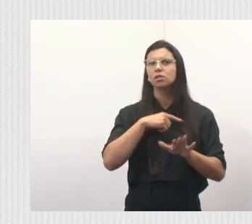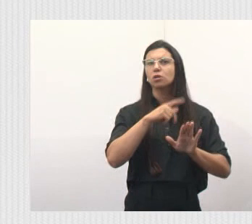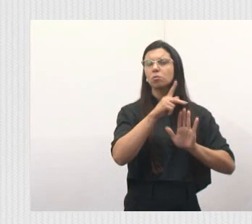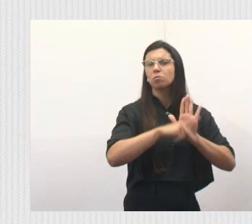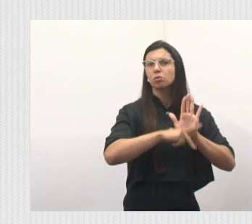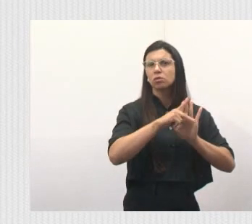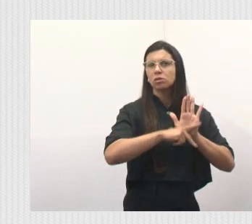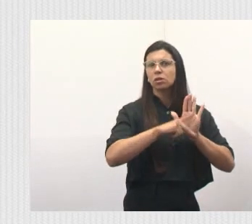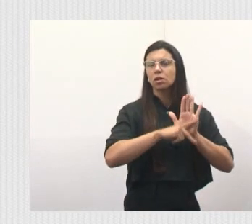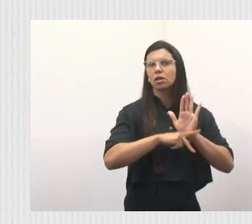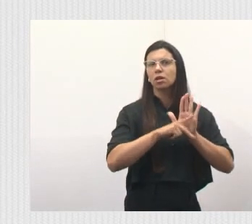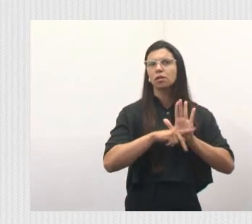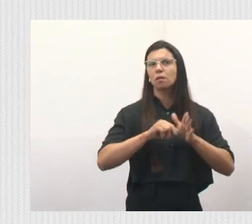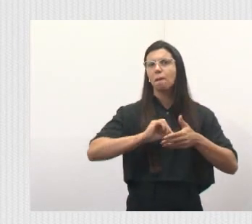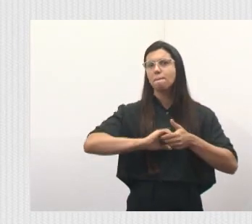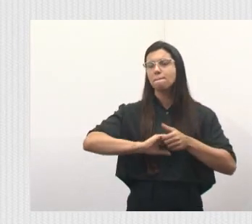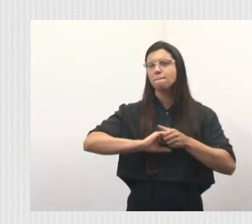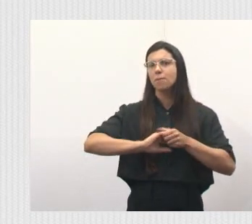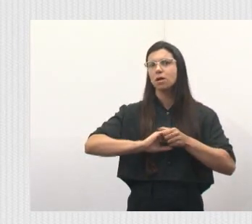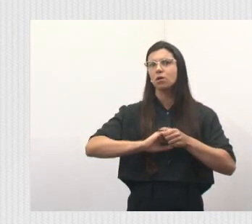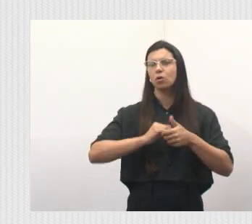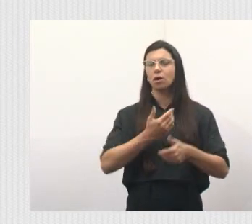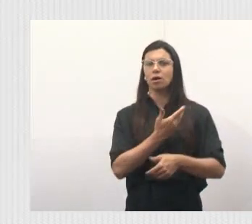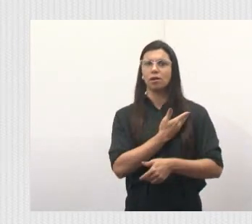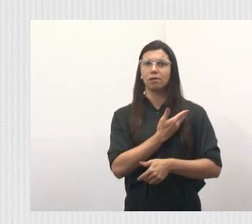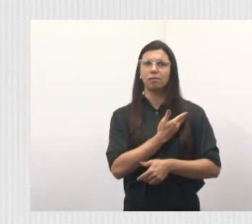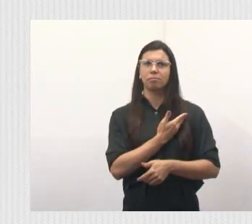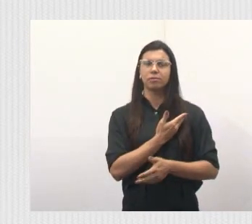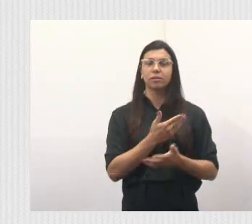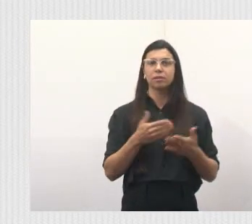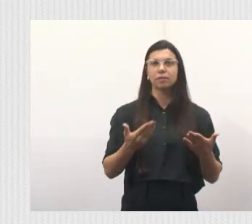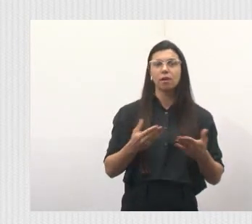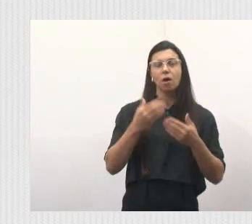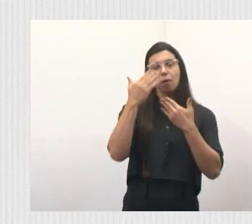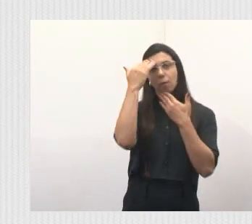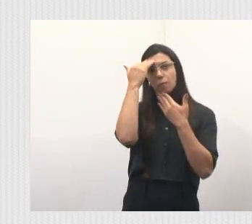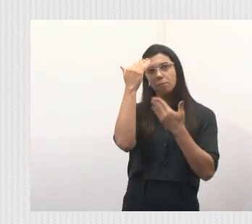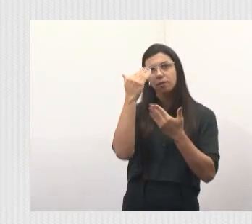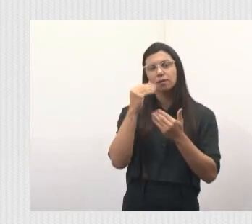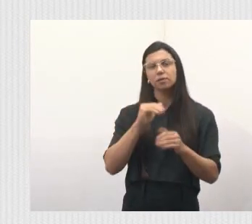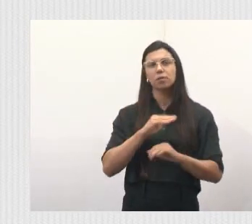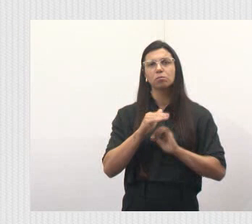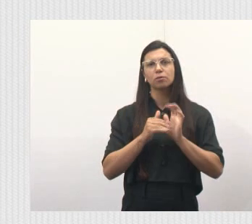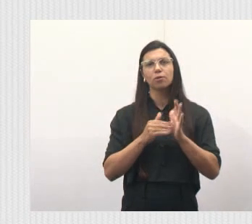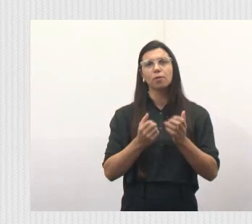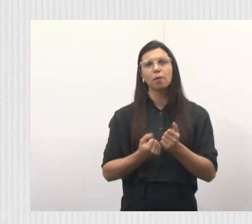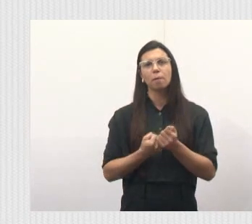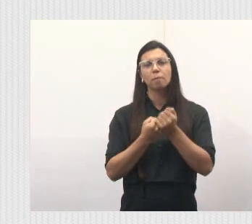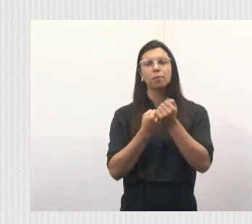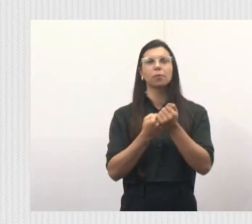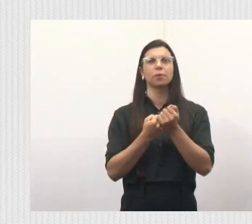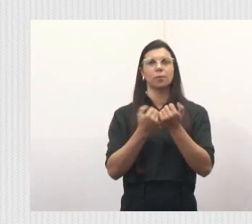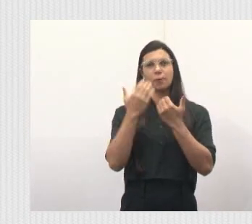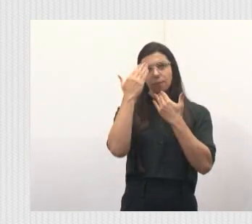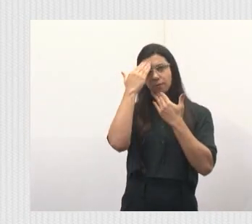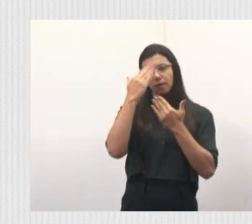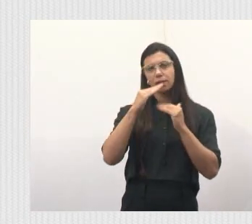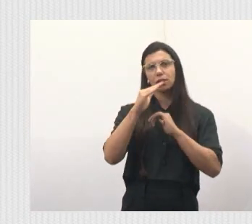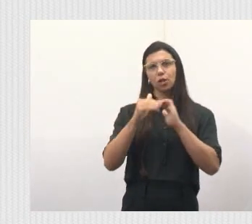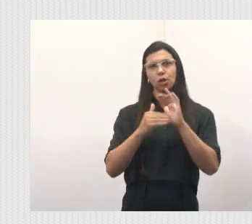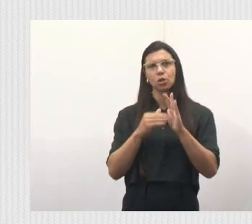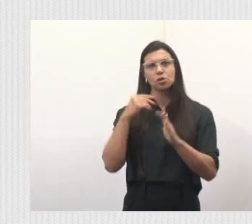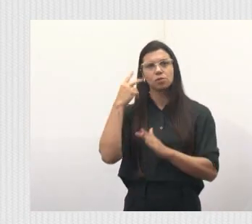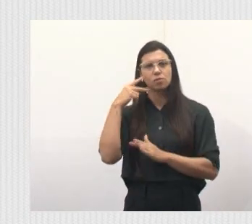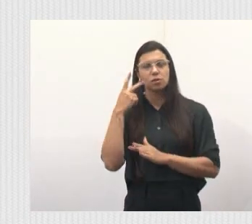Amiga, e a Maria, da Casa Rosa do Bem. Então, muito obrigado por todo o apoio, né? Muito obrigado a todos os